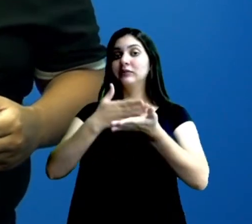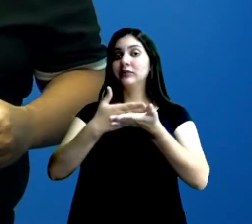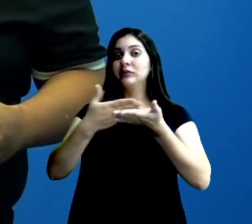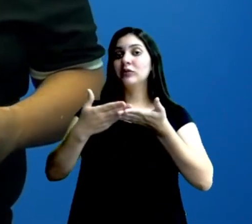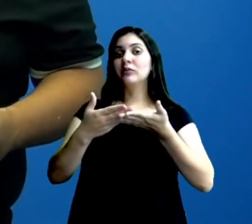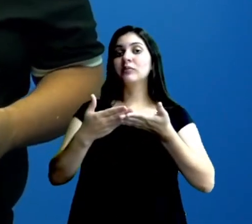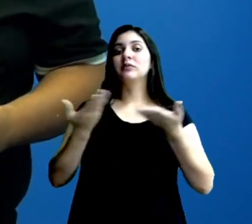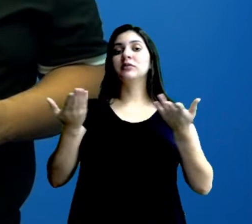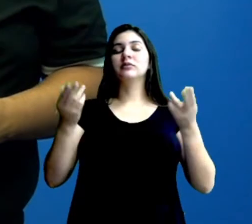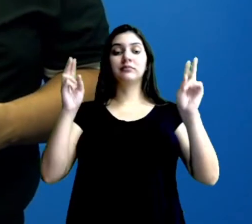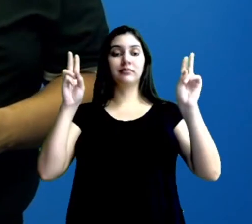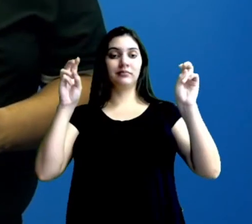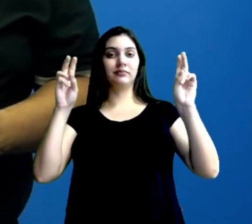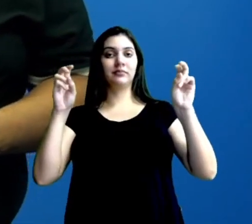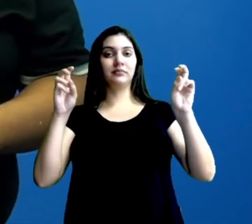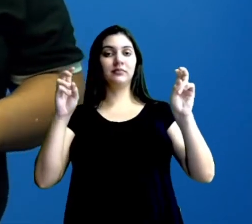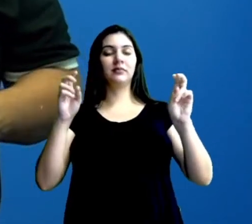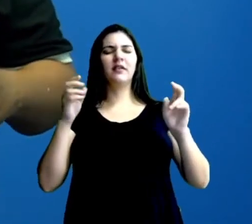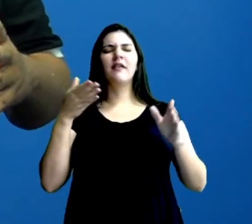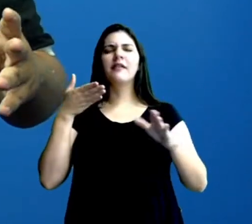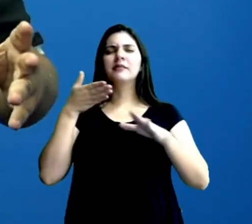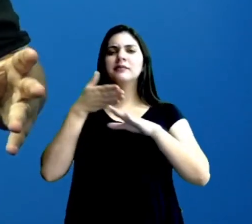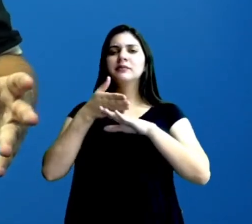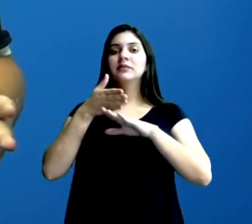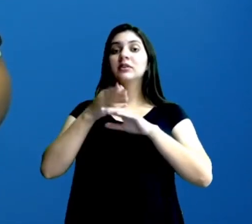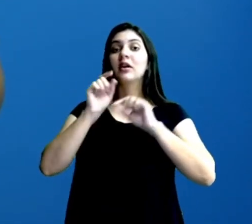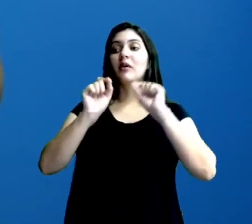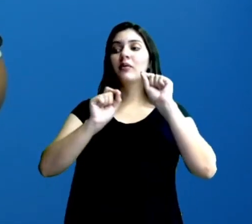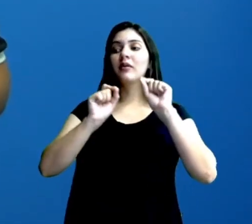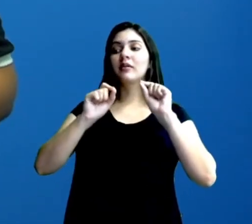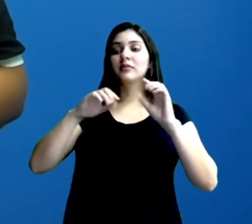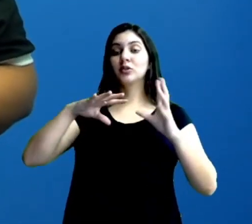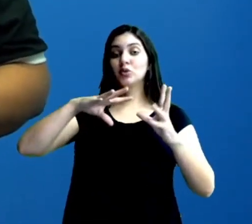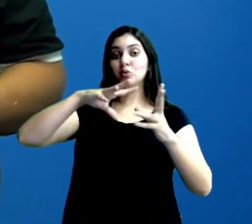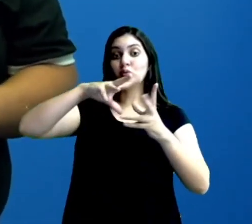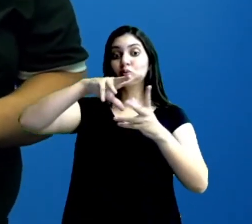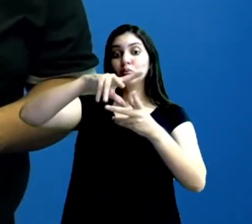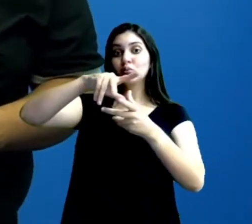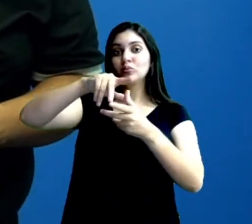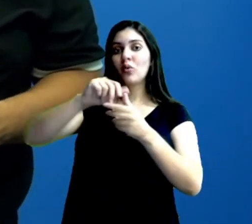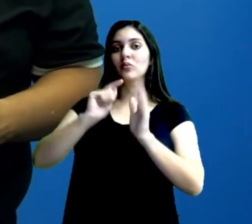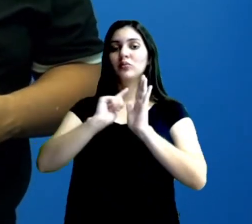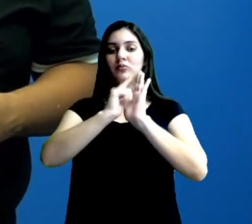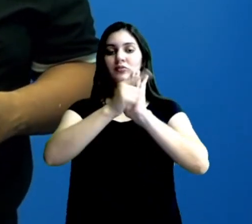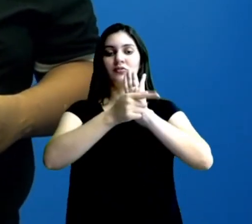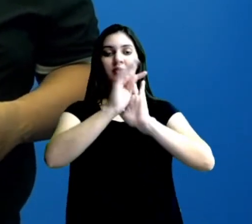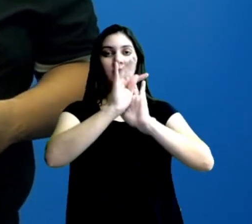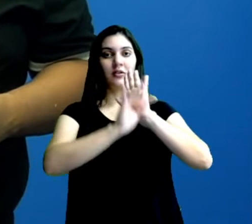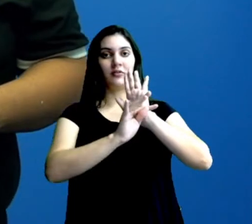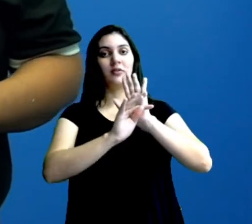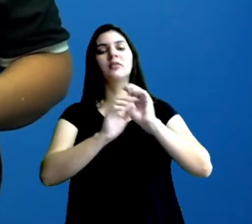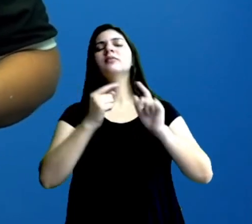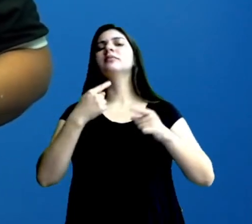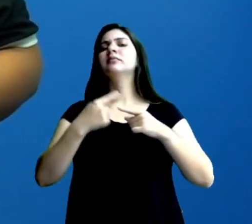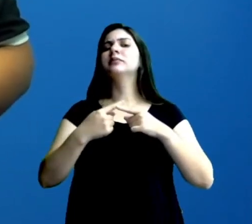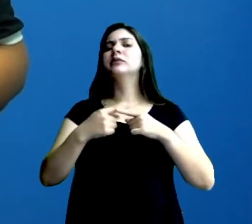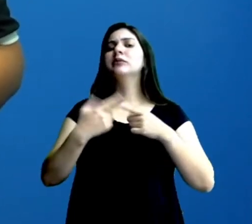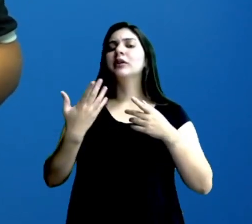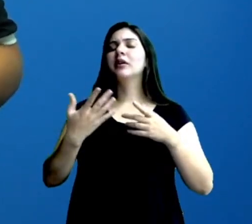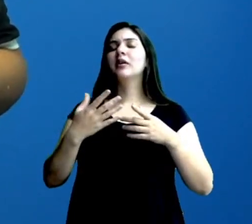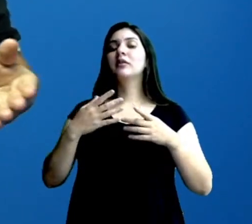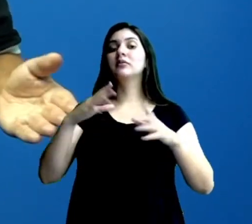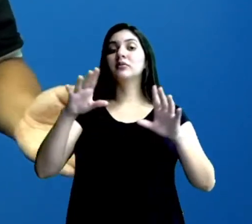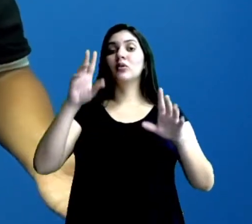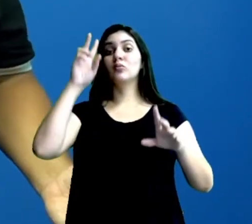nosso conteúdo em si, vamos entrar no universo dos gêneros textuais, né? Porque o conto de